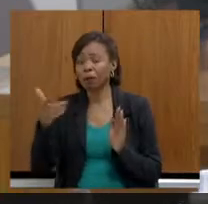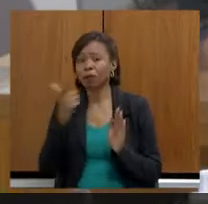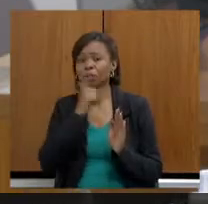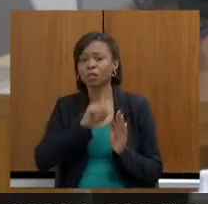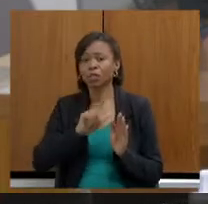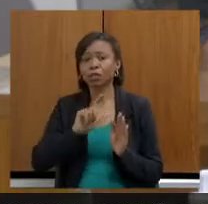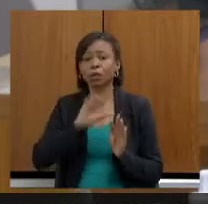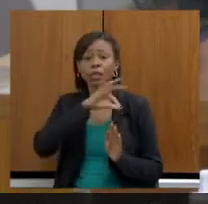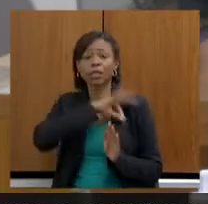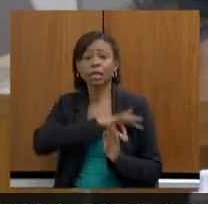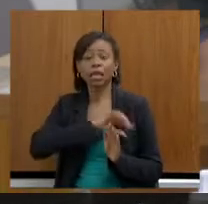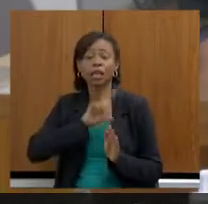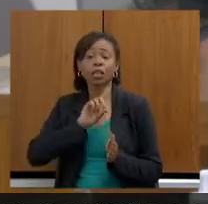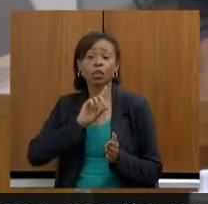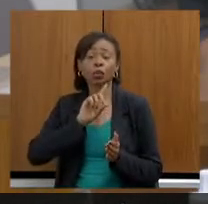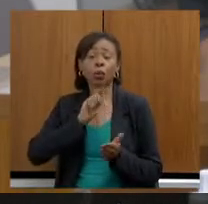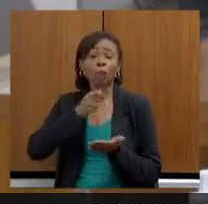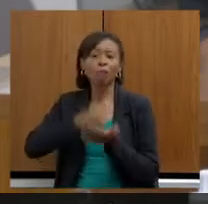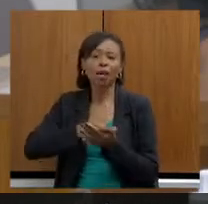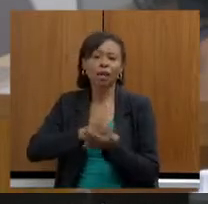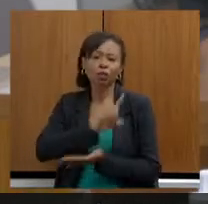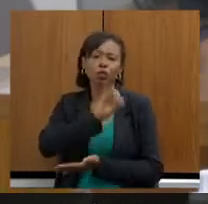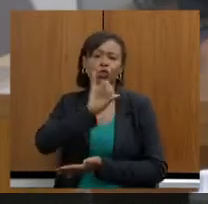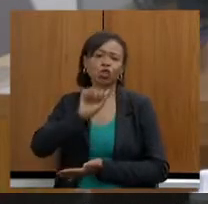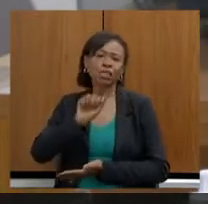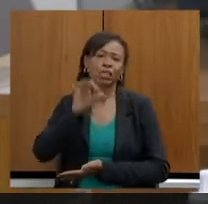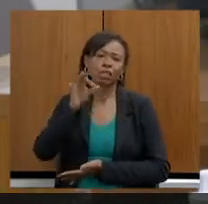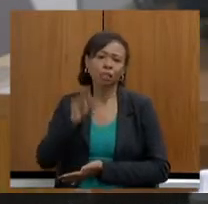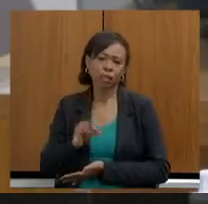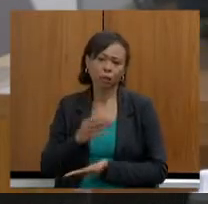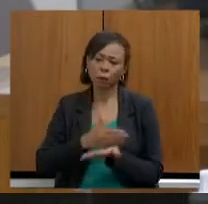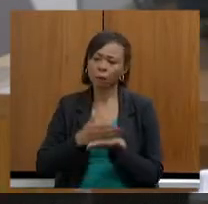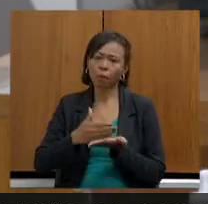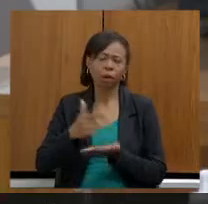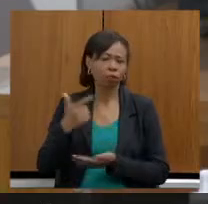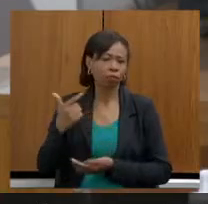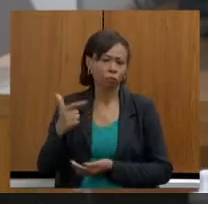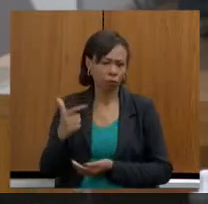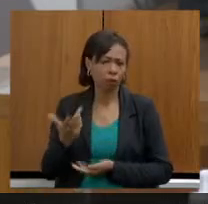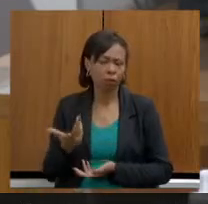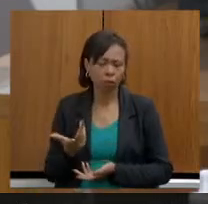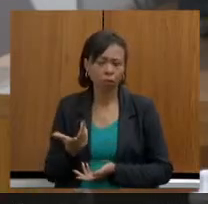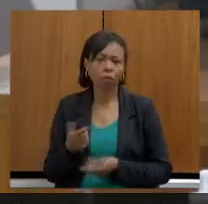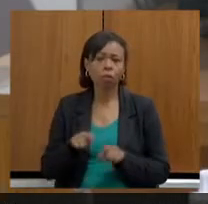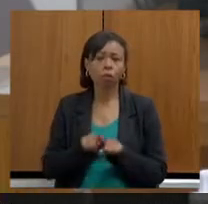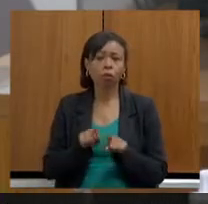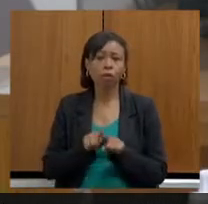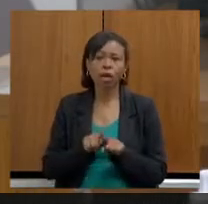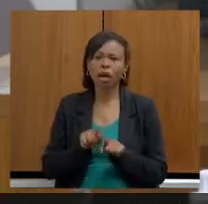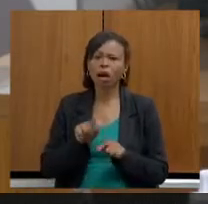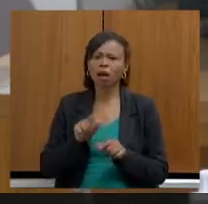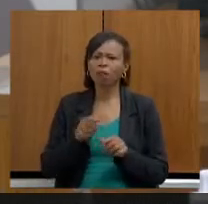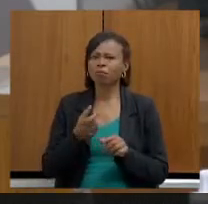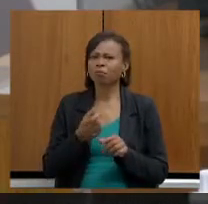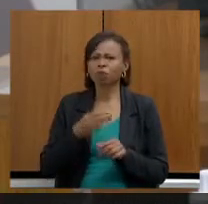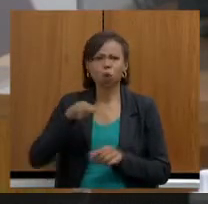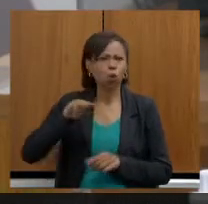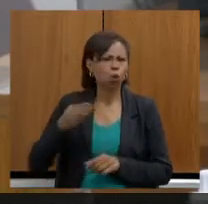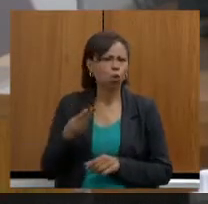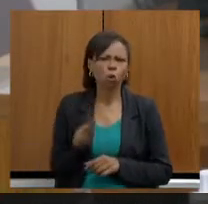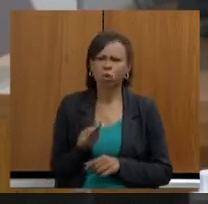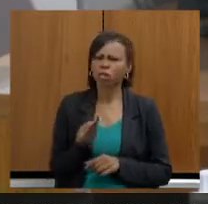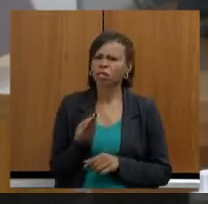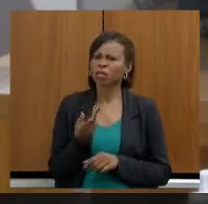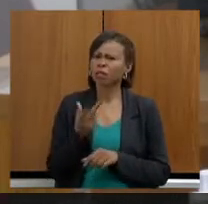e isso é importante a gente tá falando aqui de 701 milhões de reais em férias prêmio que eram devidas e que